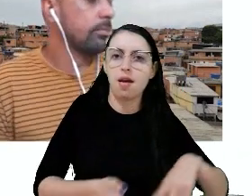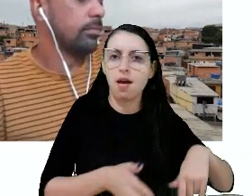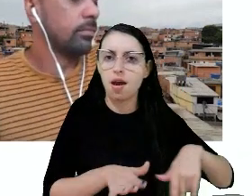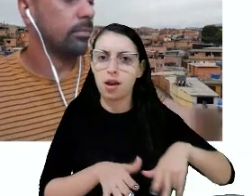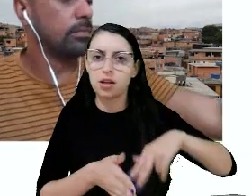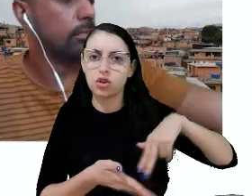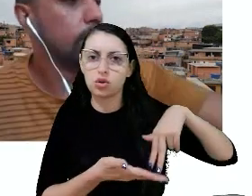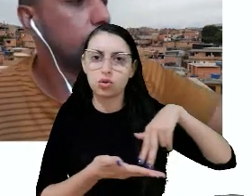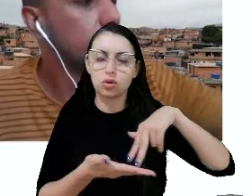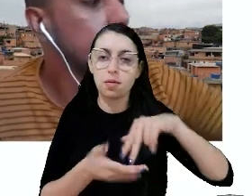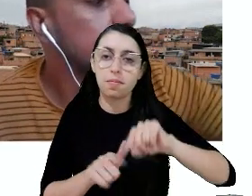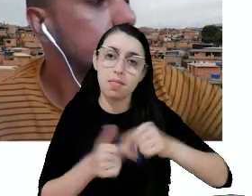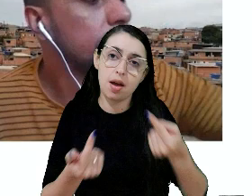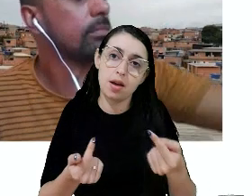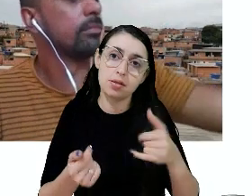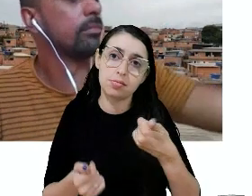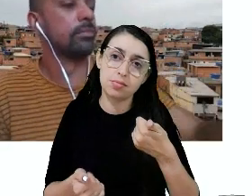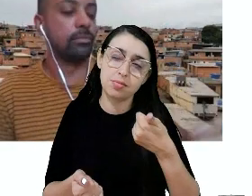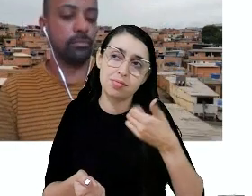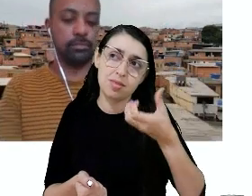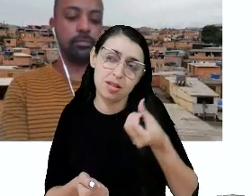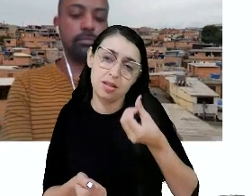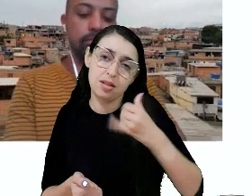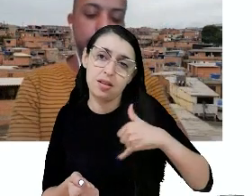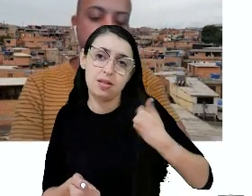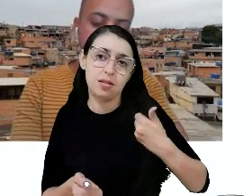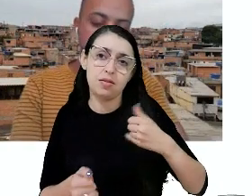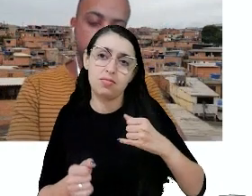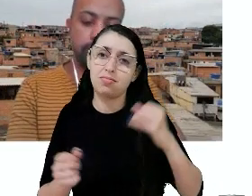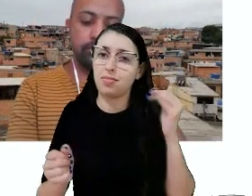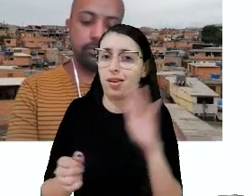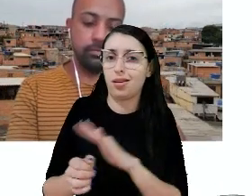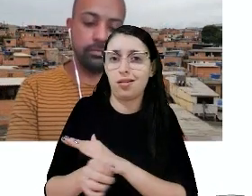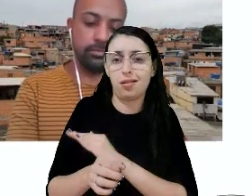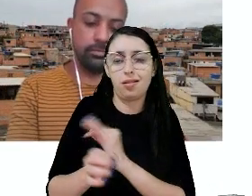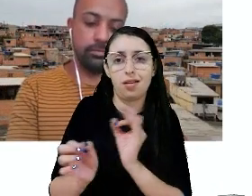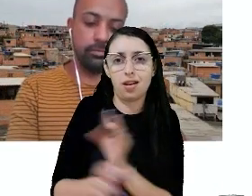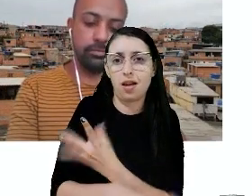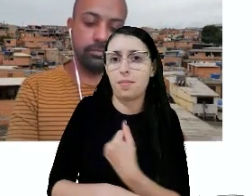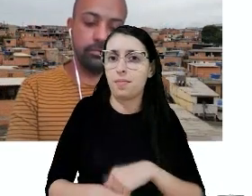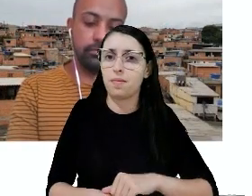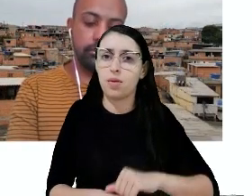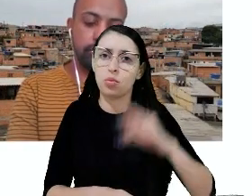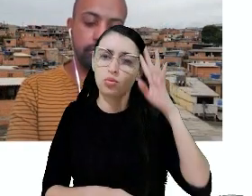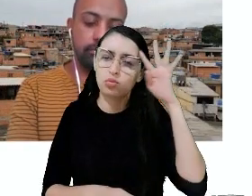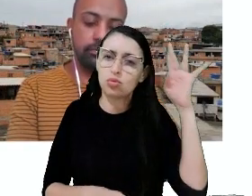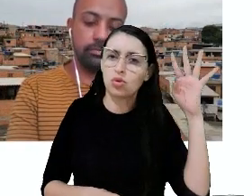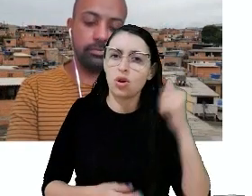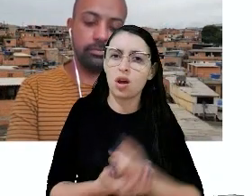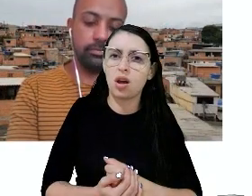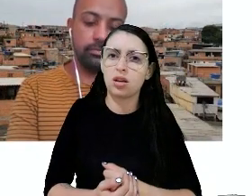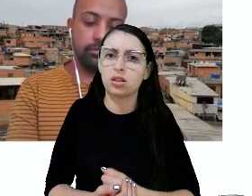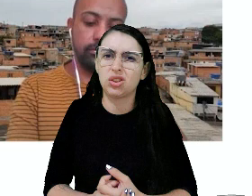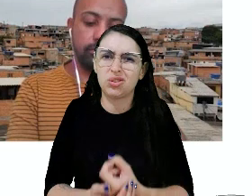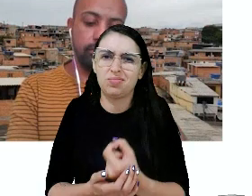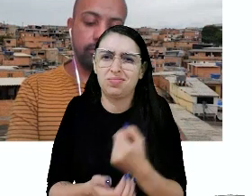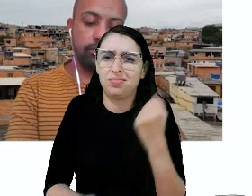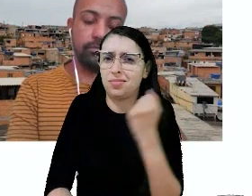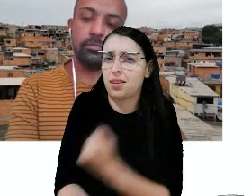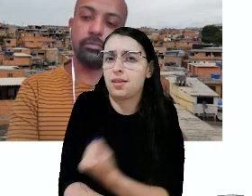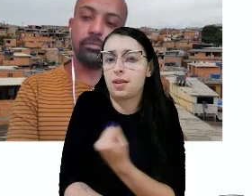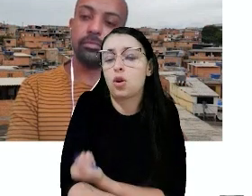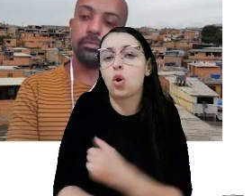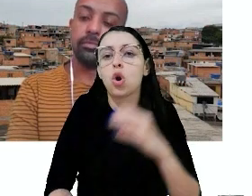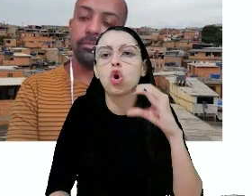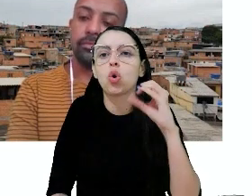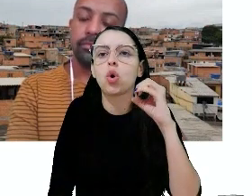skatista profissional, mas aos 16 anos seu sonho foi abortado quando se tornou dependente de